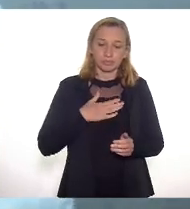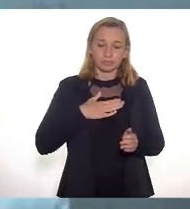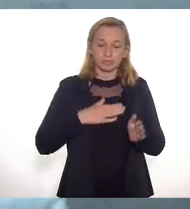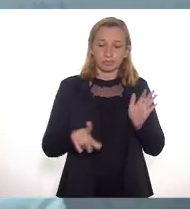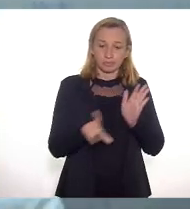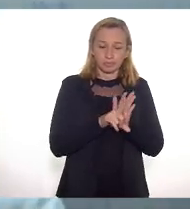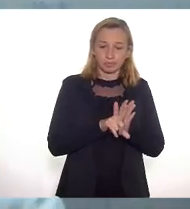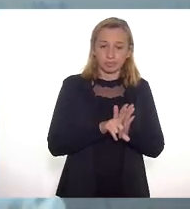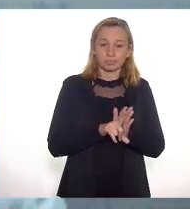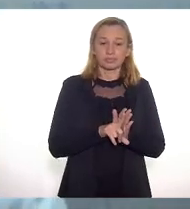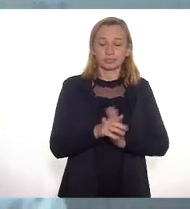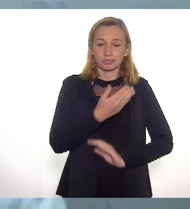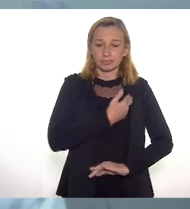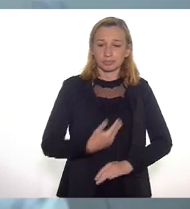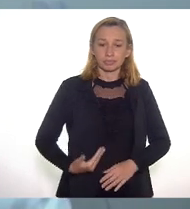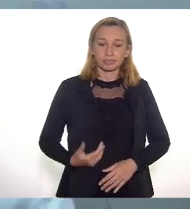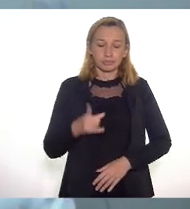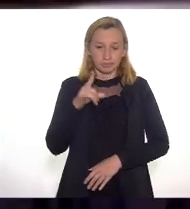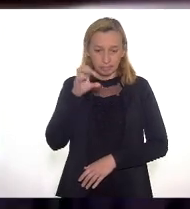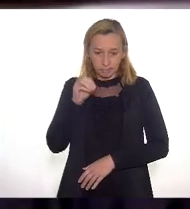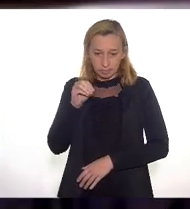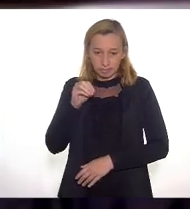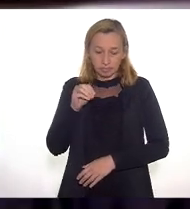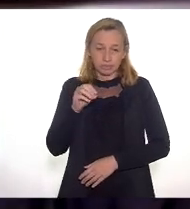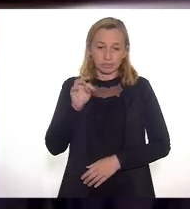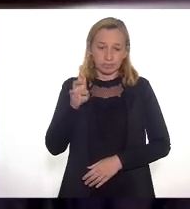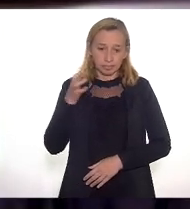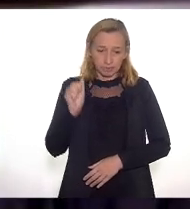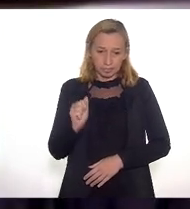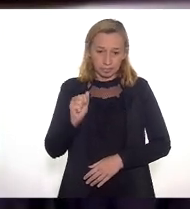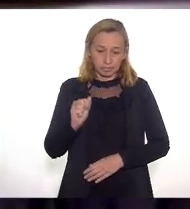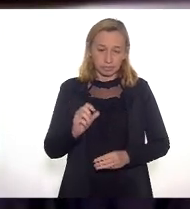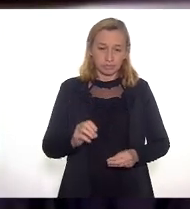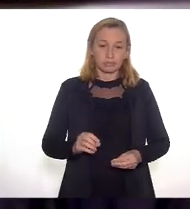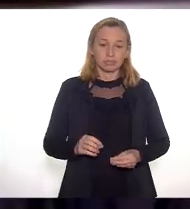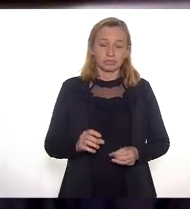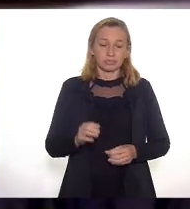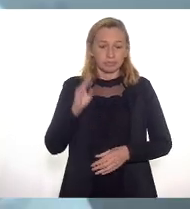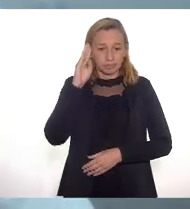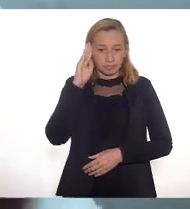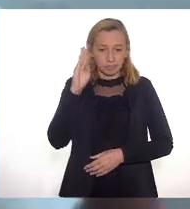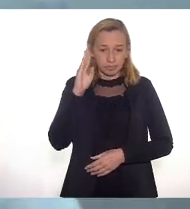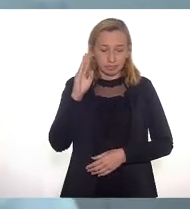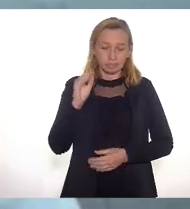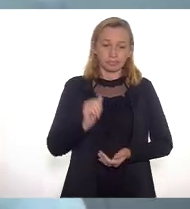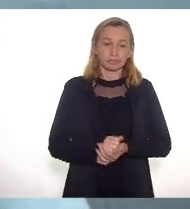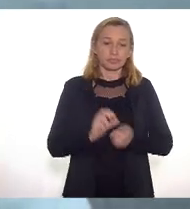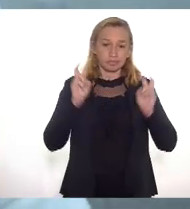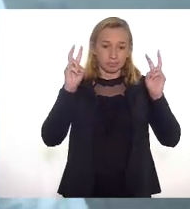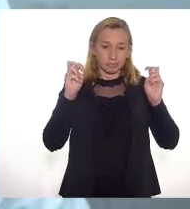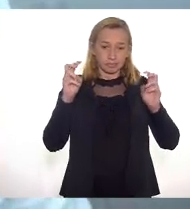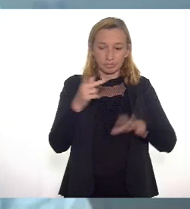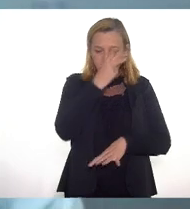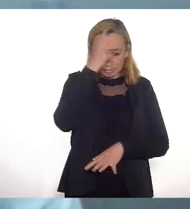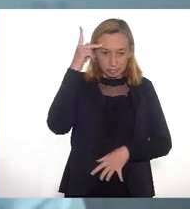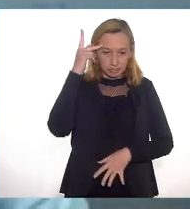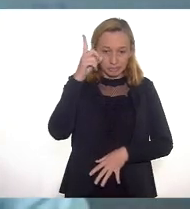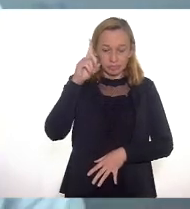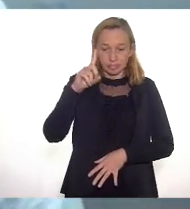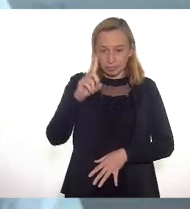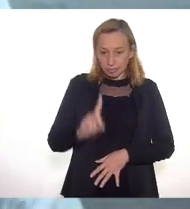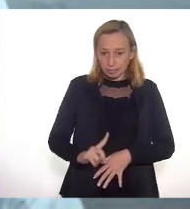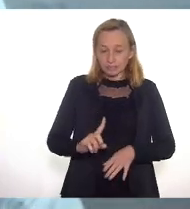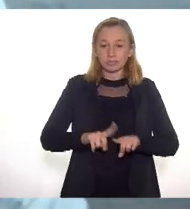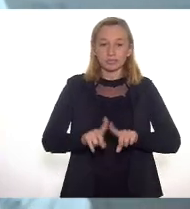pelo governador Cláudio Castro, no sentido de dar prioridade não só, obviamente, às pessoas com deficiência,